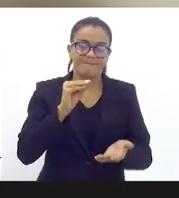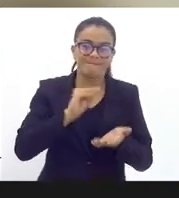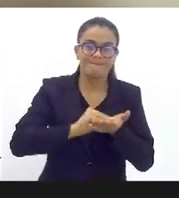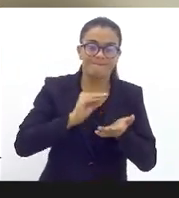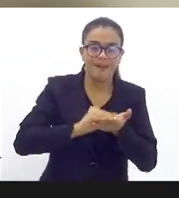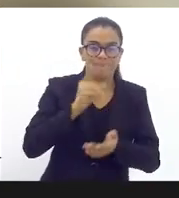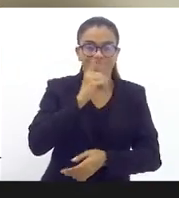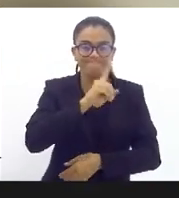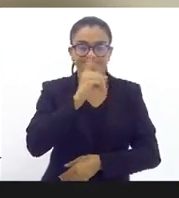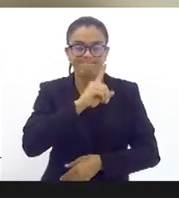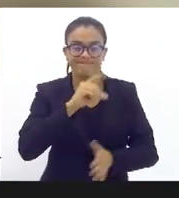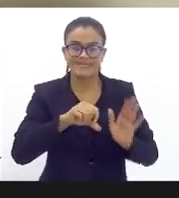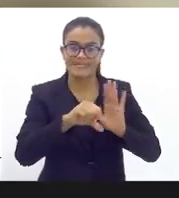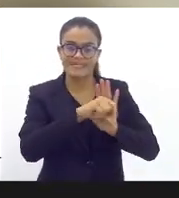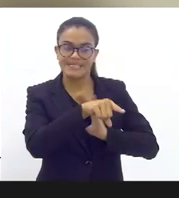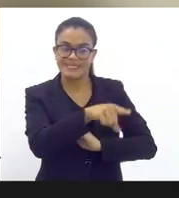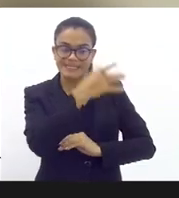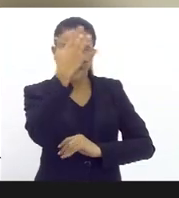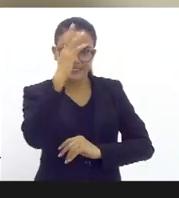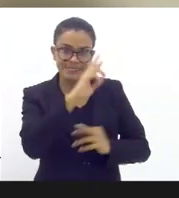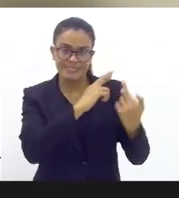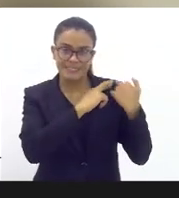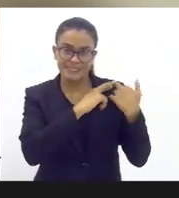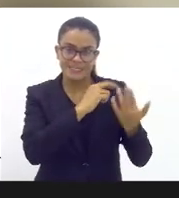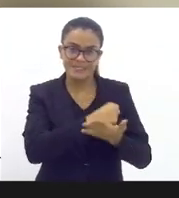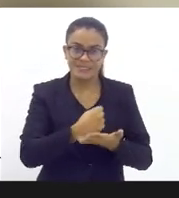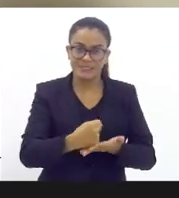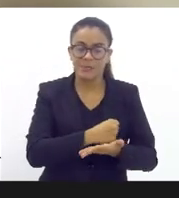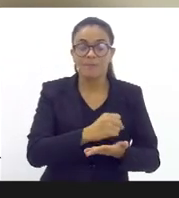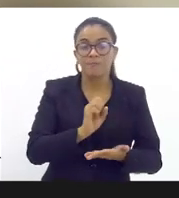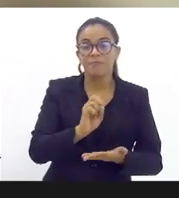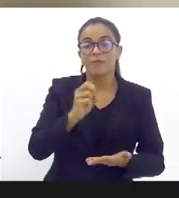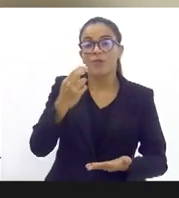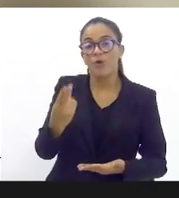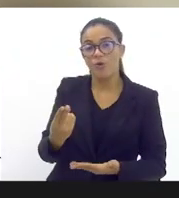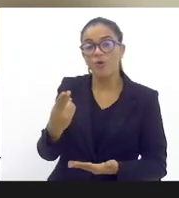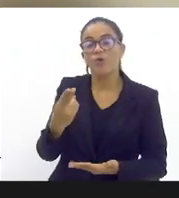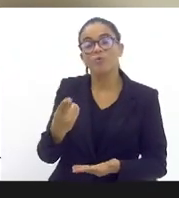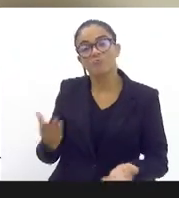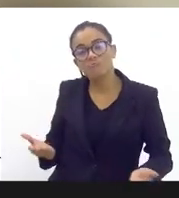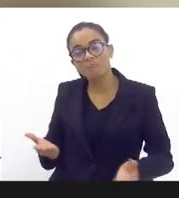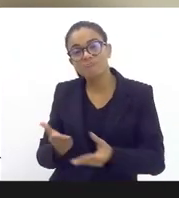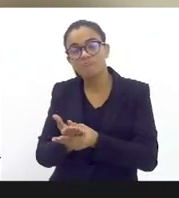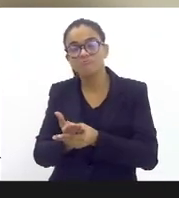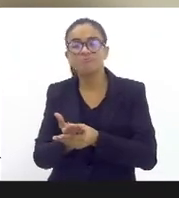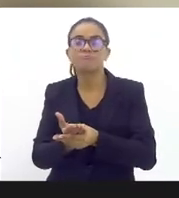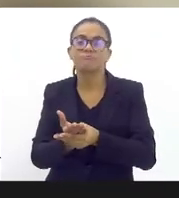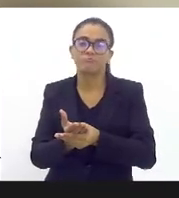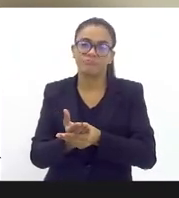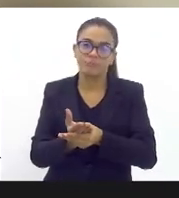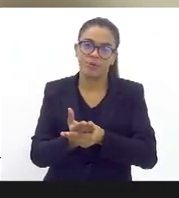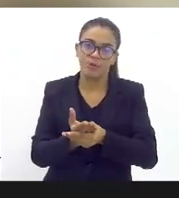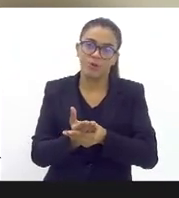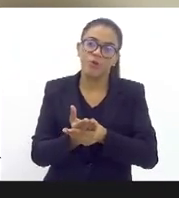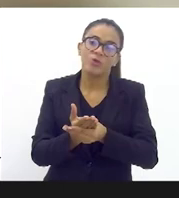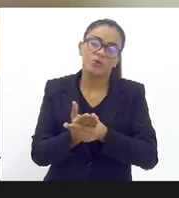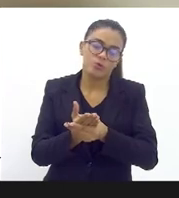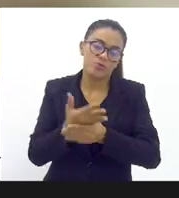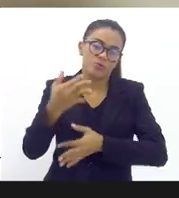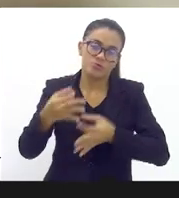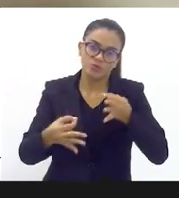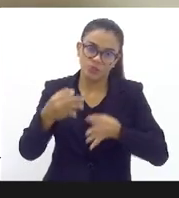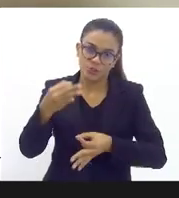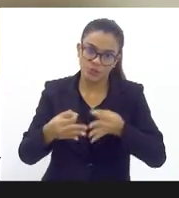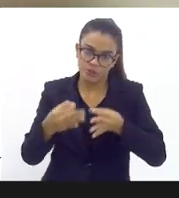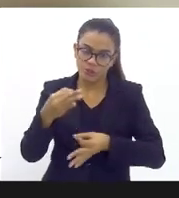praticada por um empregador, ou então entramos com as ações cabíveis no Poder